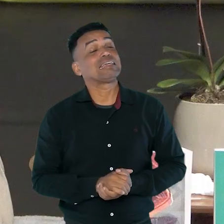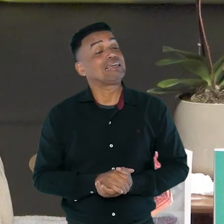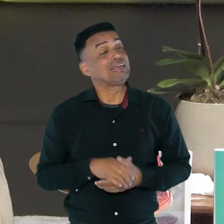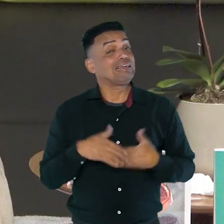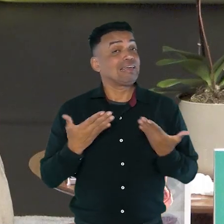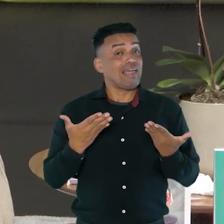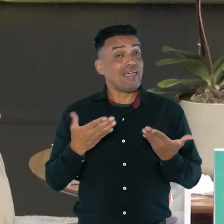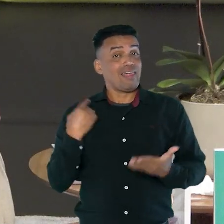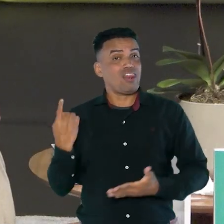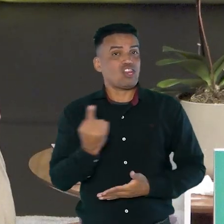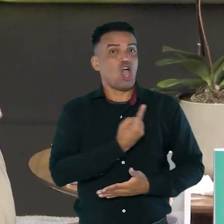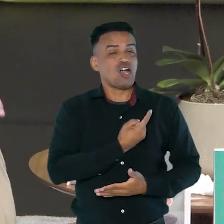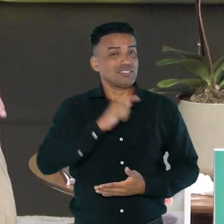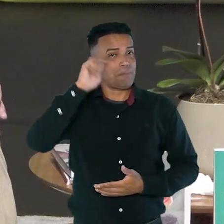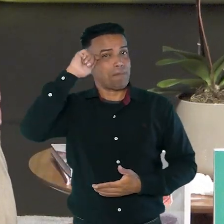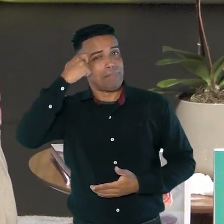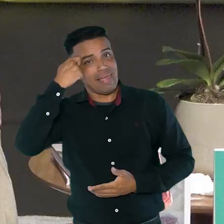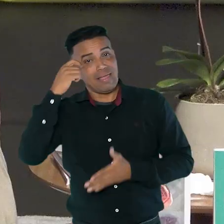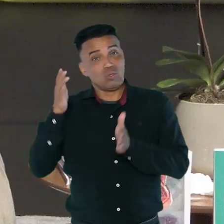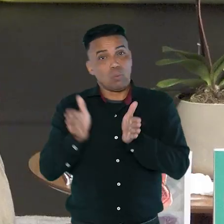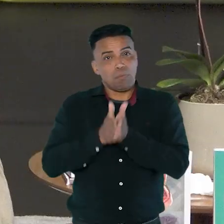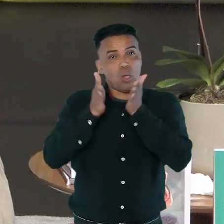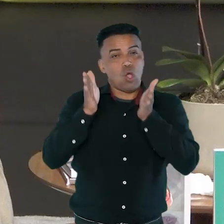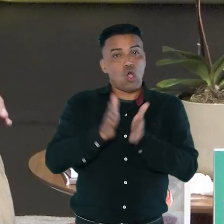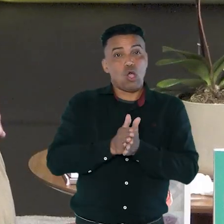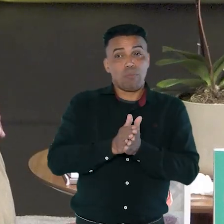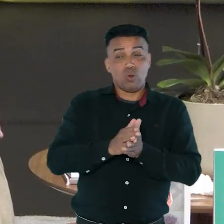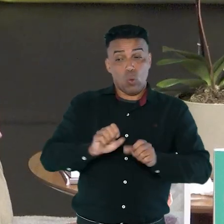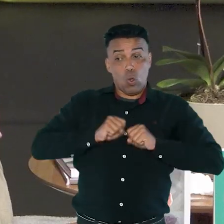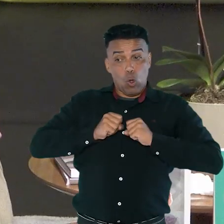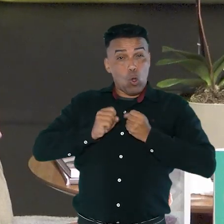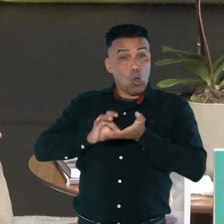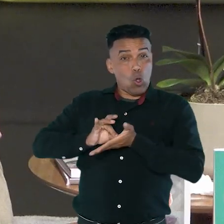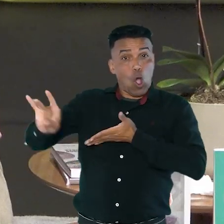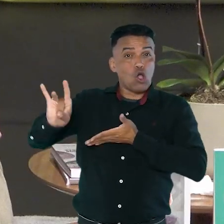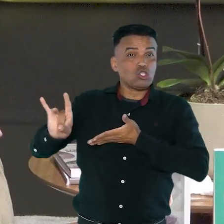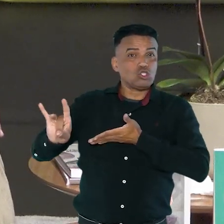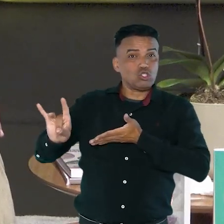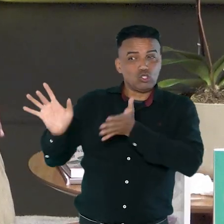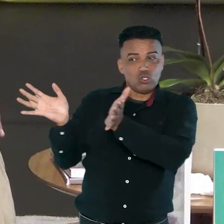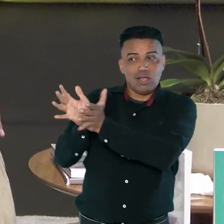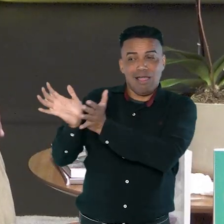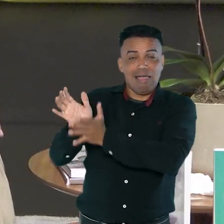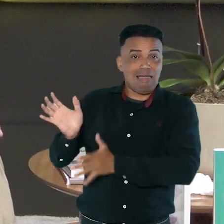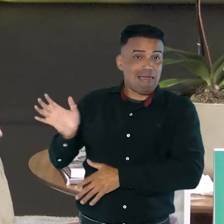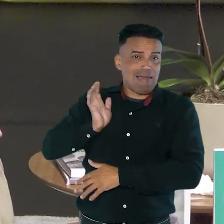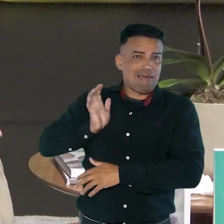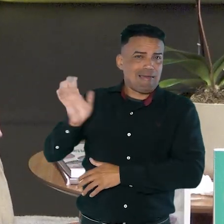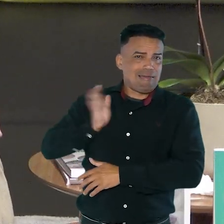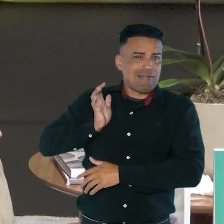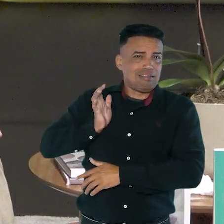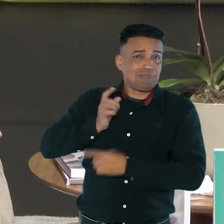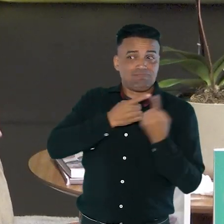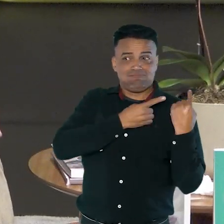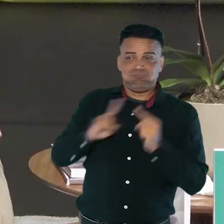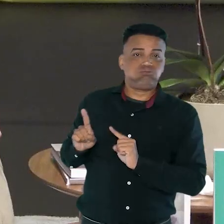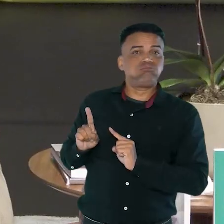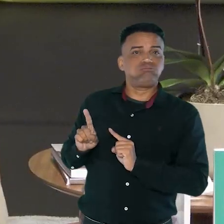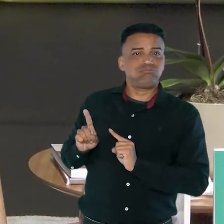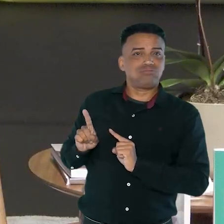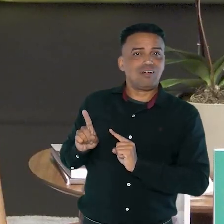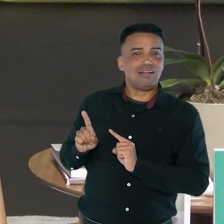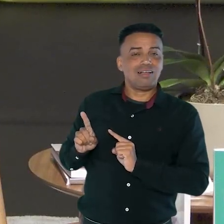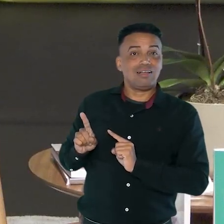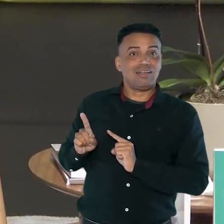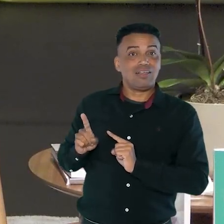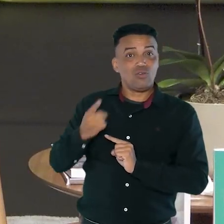E se nós, pretos e pobres, tivesse raiva dos ricos? Ódio. Então, assim, eu